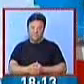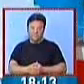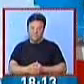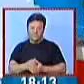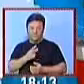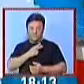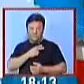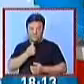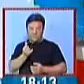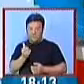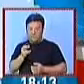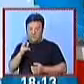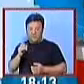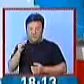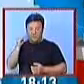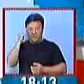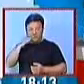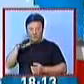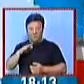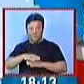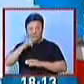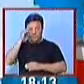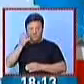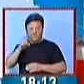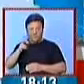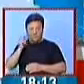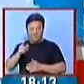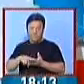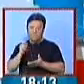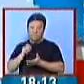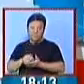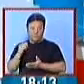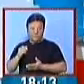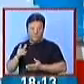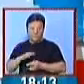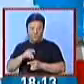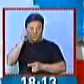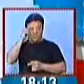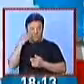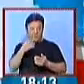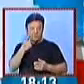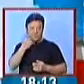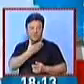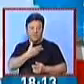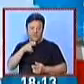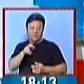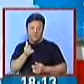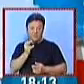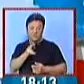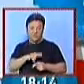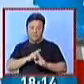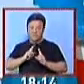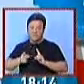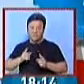A Universidade da Beira Interior cumpriu 28 anos. A efeméride ficou marcada pela homenagem a um antigo reitor que dirigiu